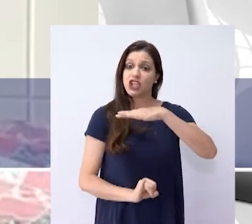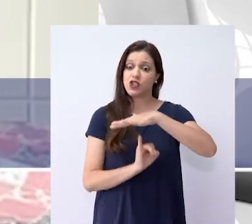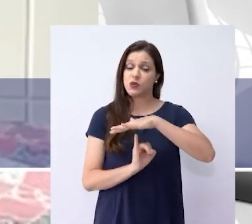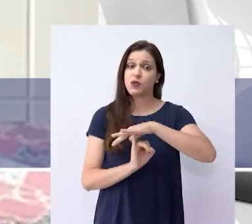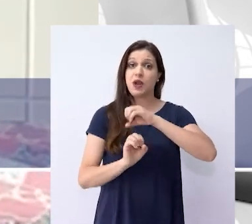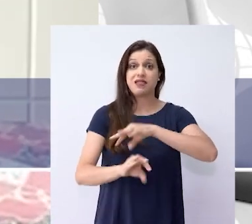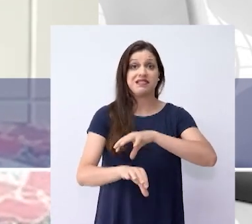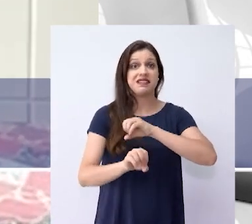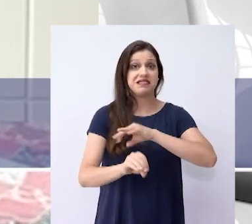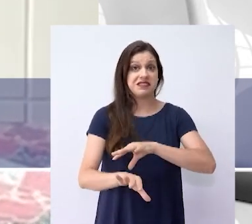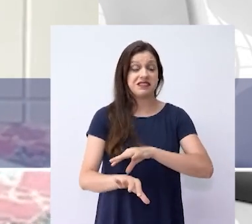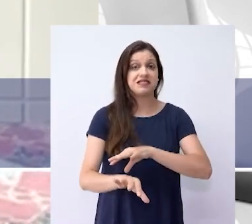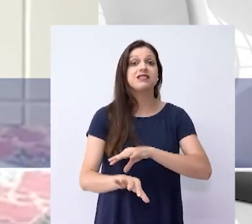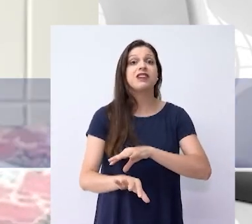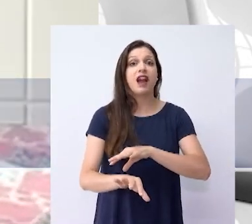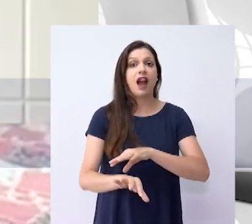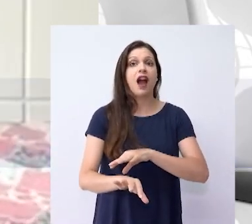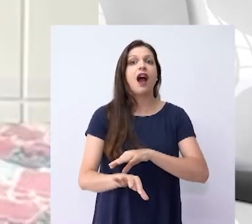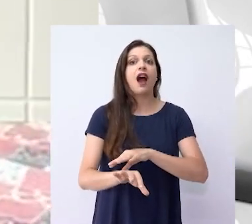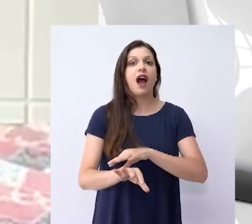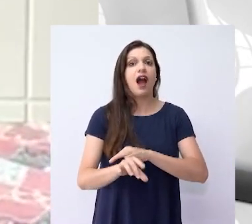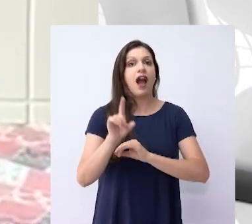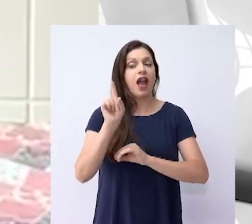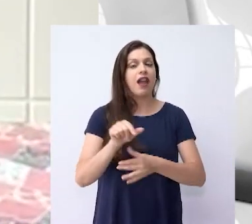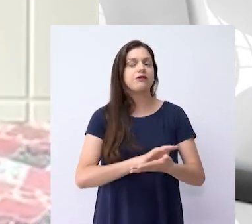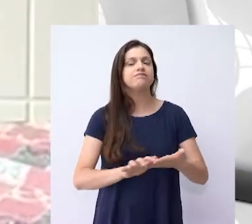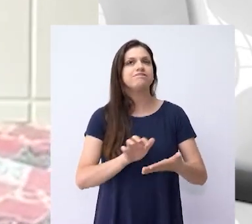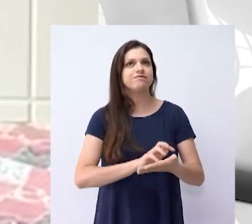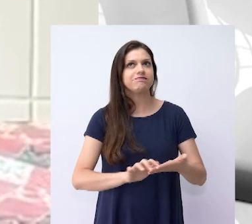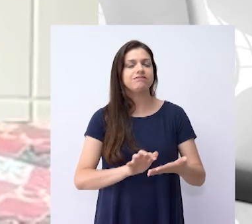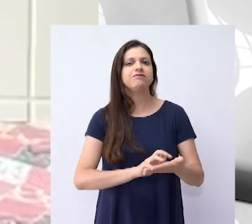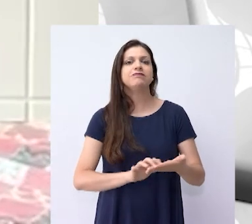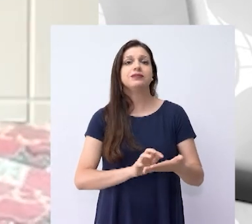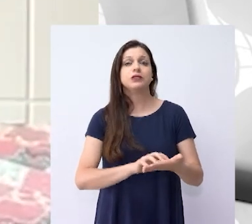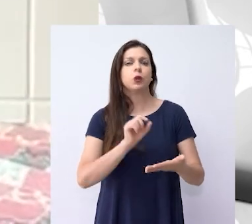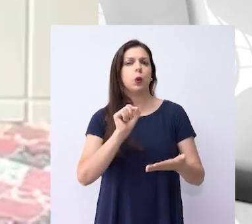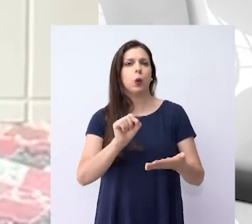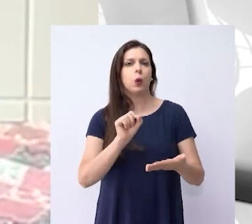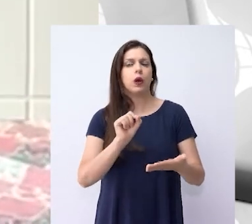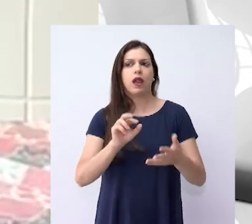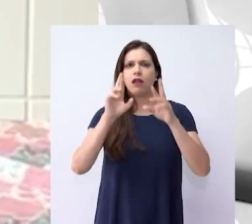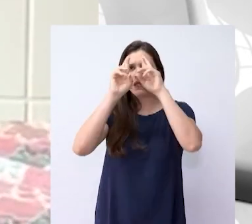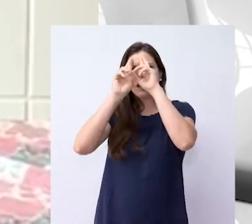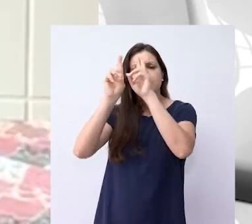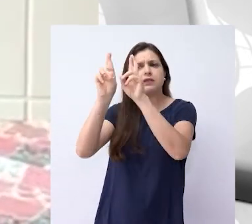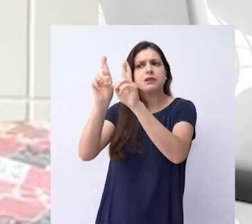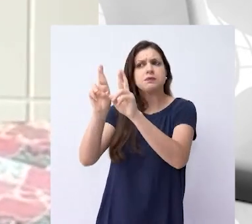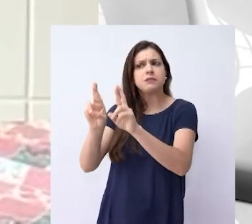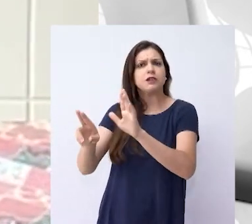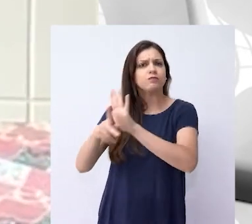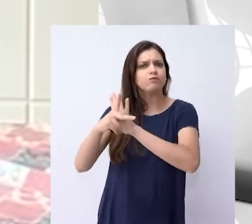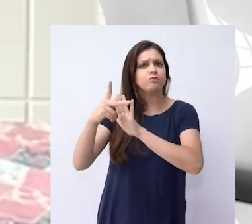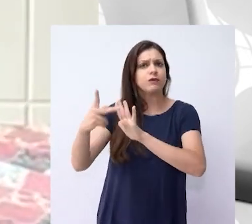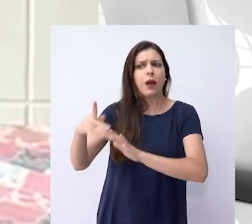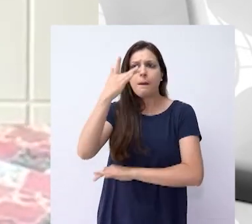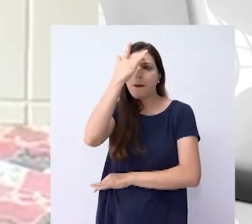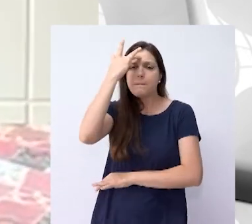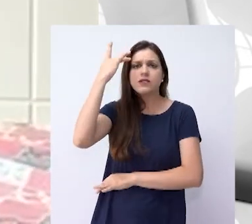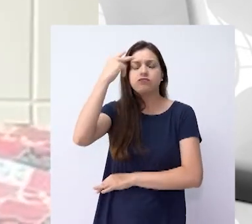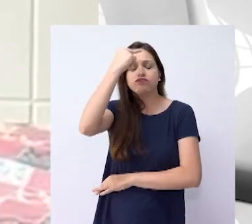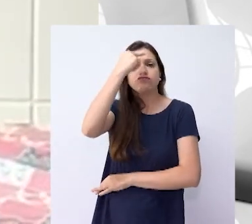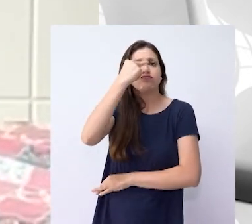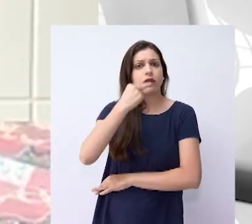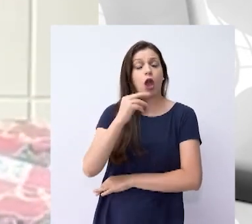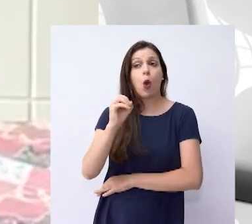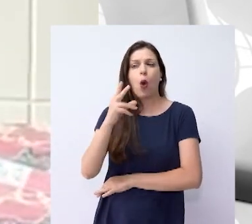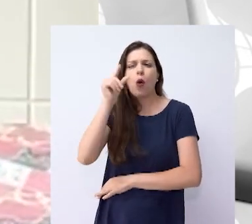de ensino serem concebidos através do conceito de desenho universal, levando em consideração as especificidades de uma